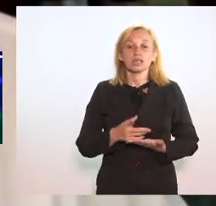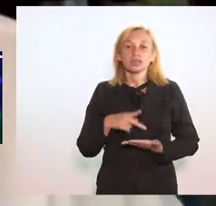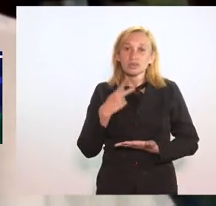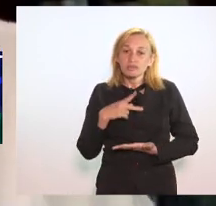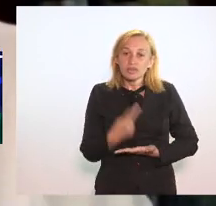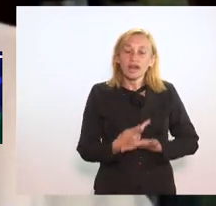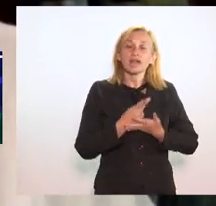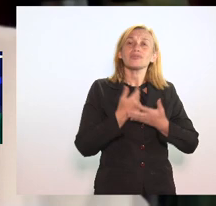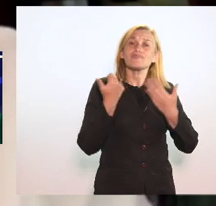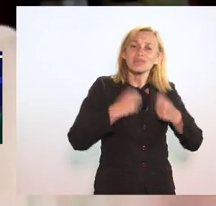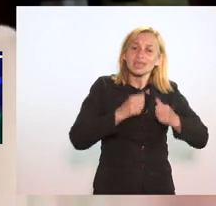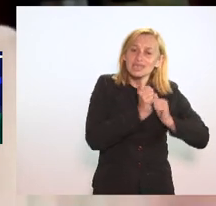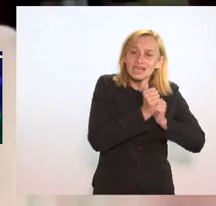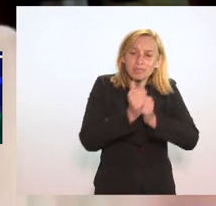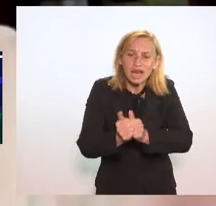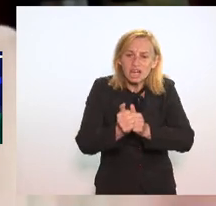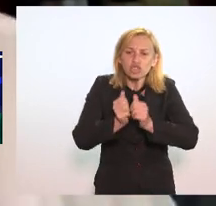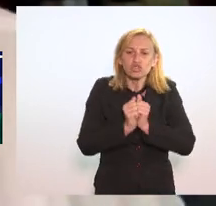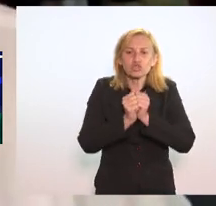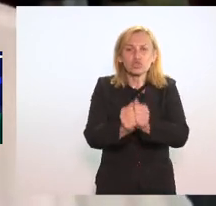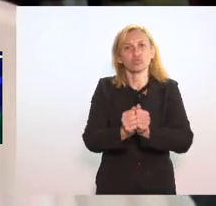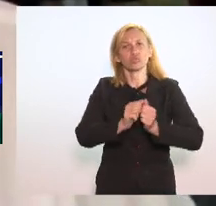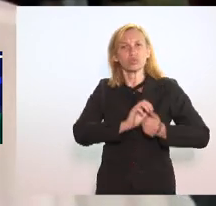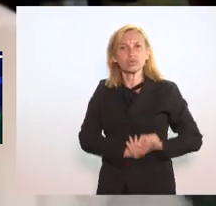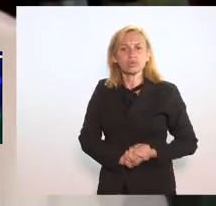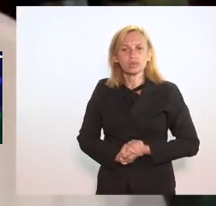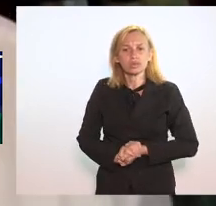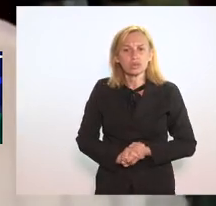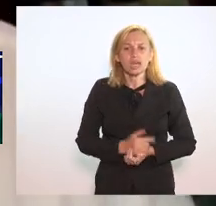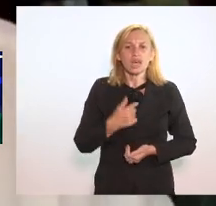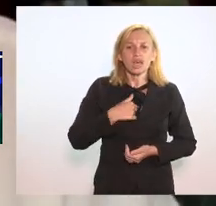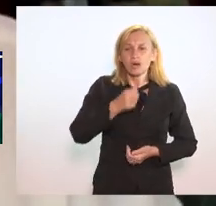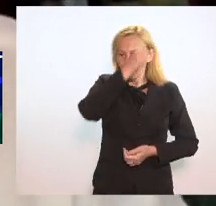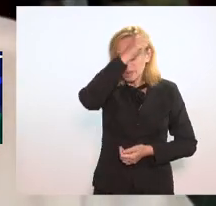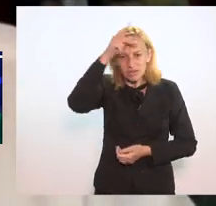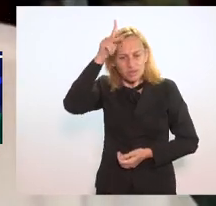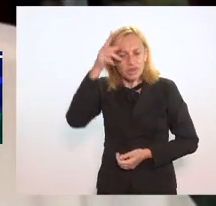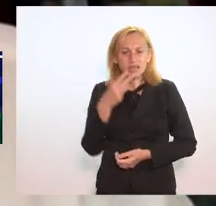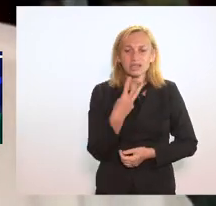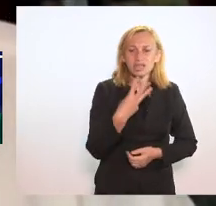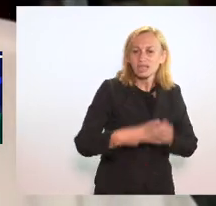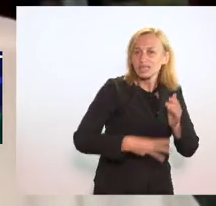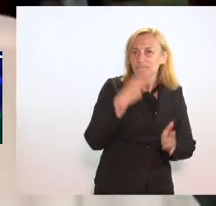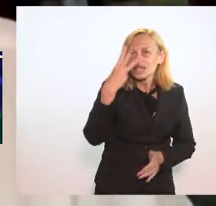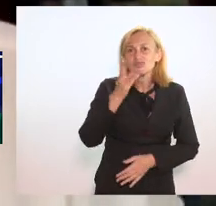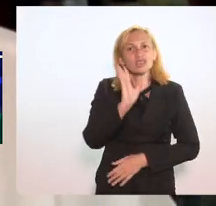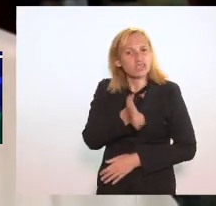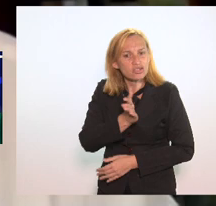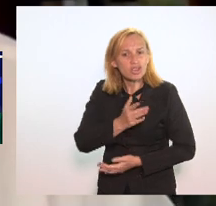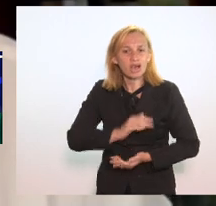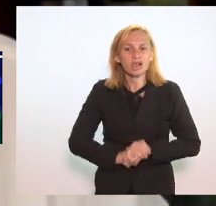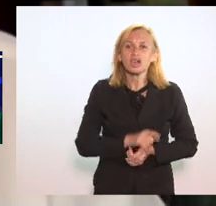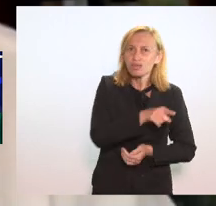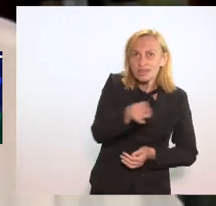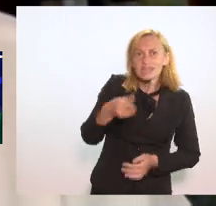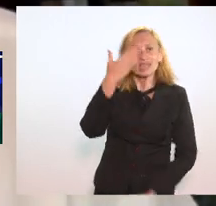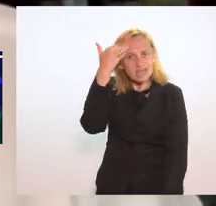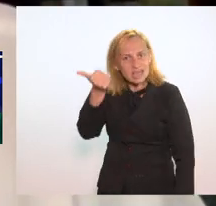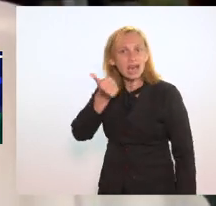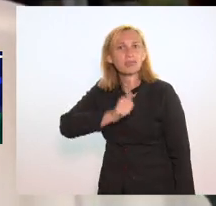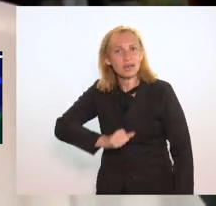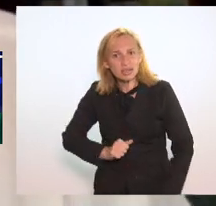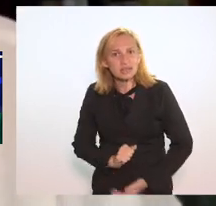e caminhar junto não fui Prefeito três mandatos oh não assim sabe